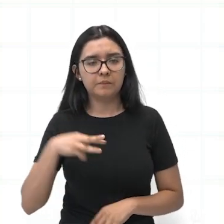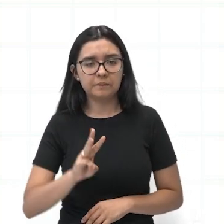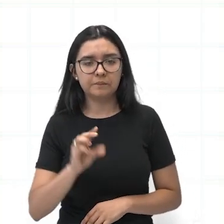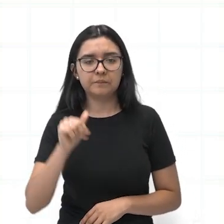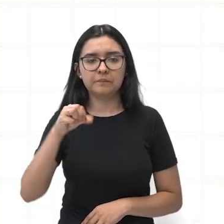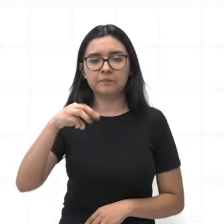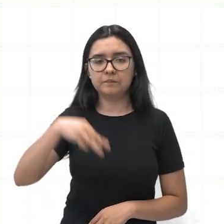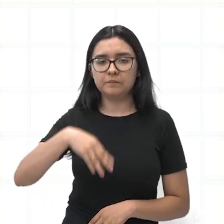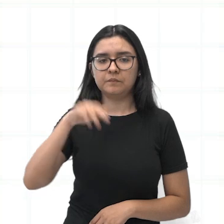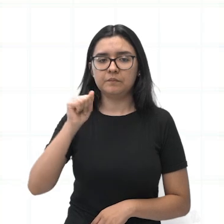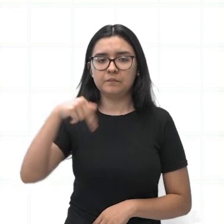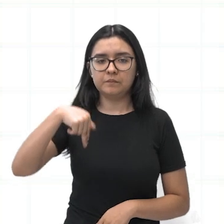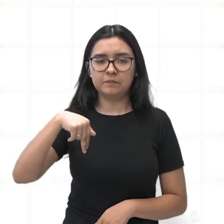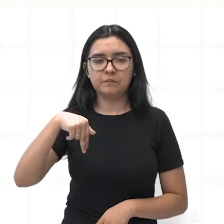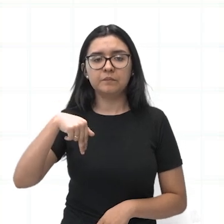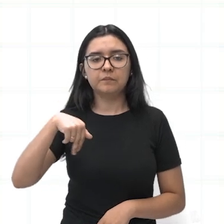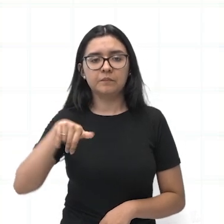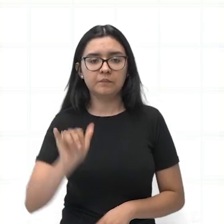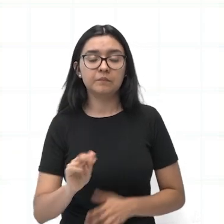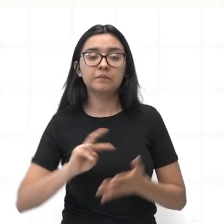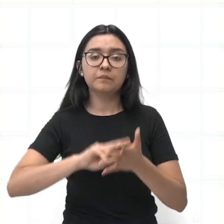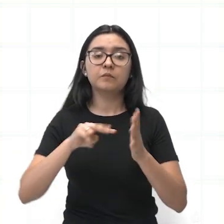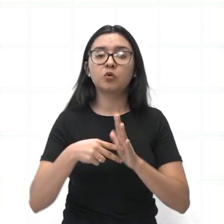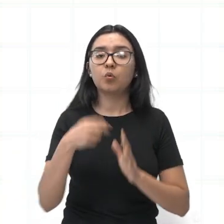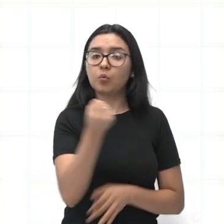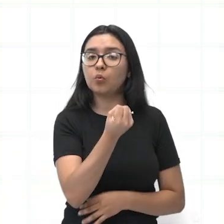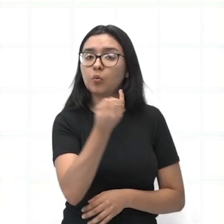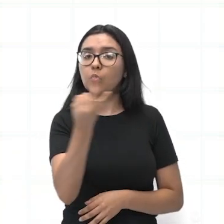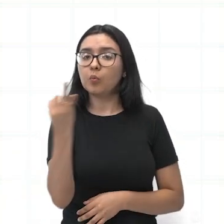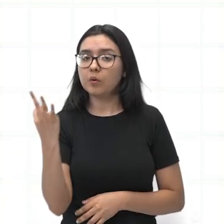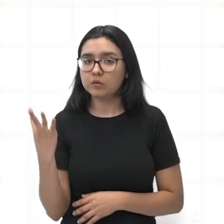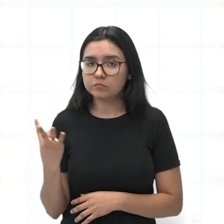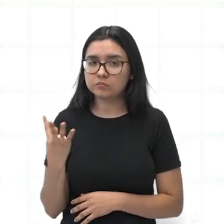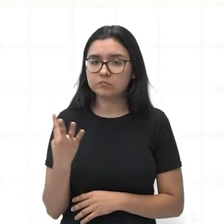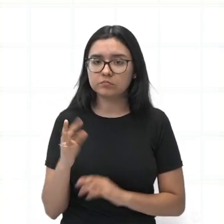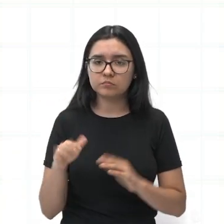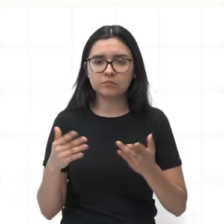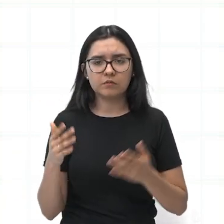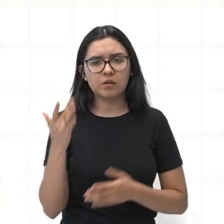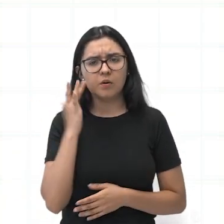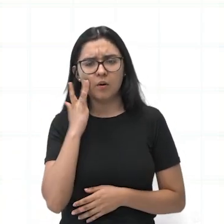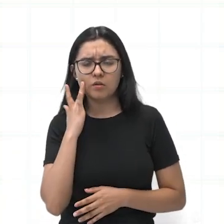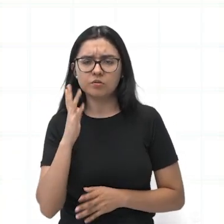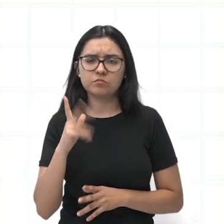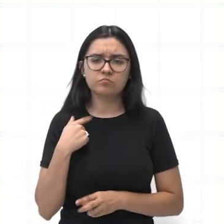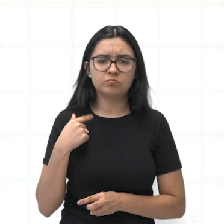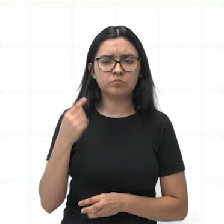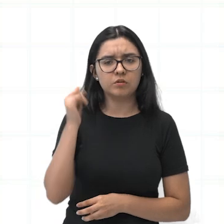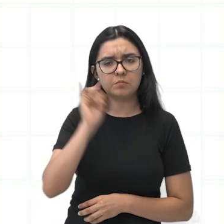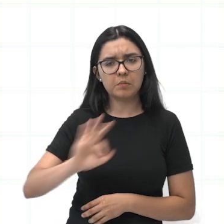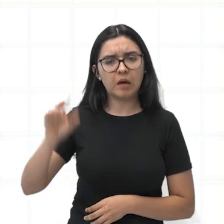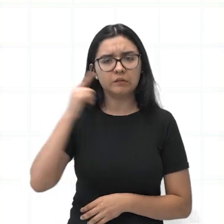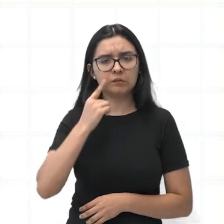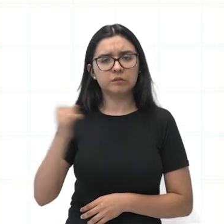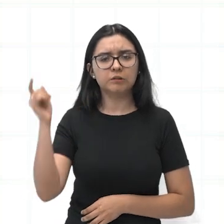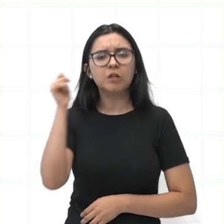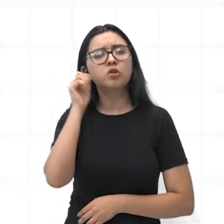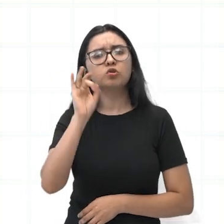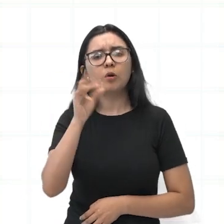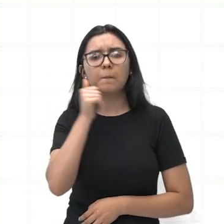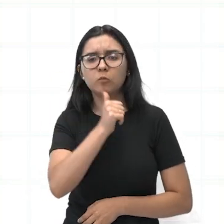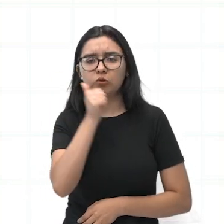quantos irmãos e irmãs ela tem. Aqui, eu acho que todo mundo é menina, não sei. Aí eu vou